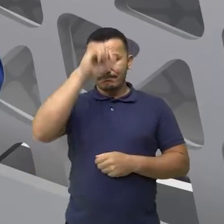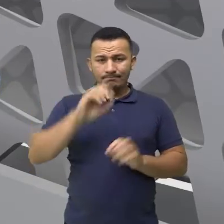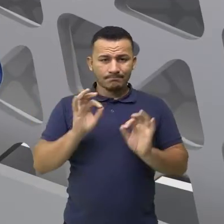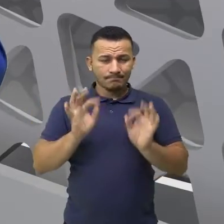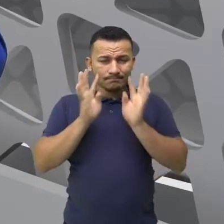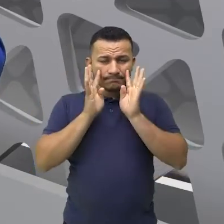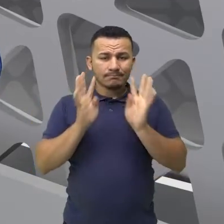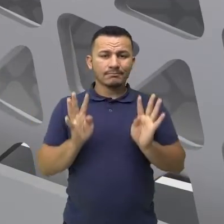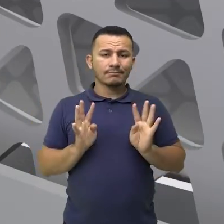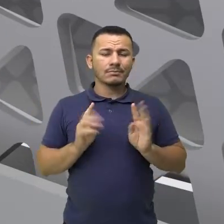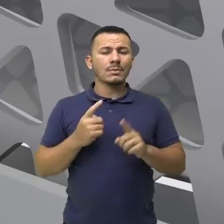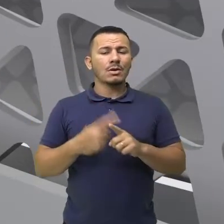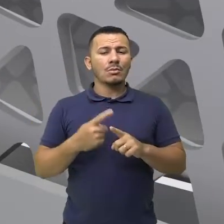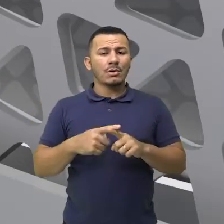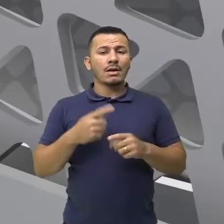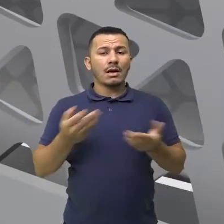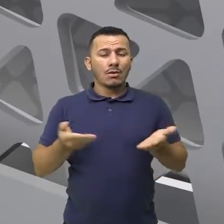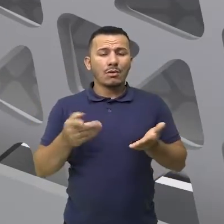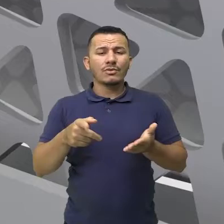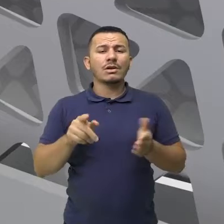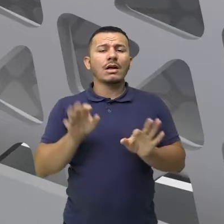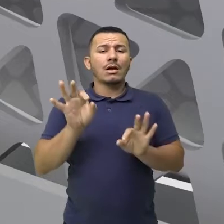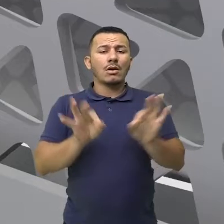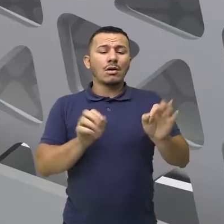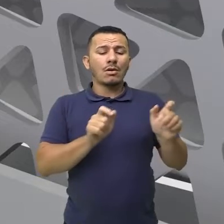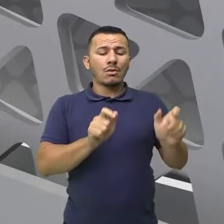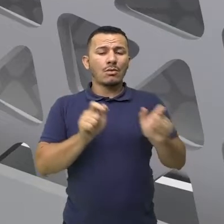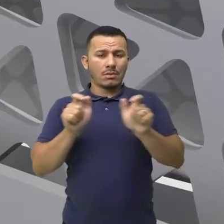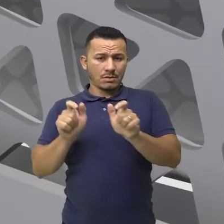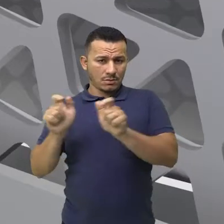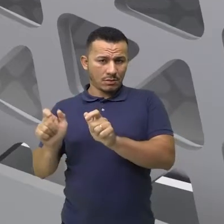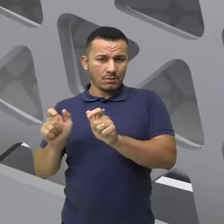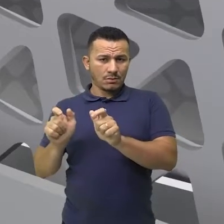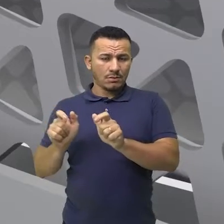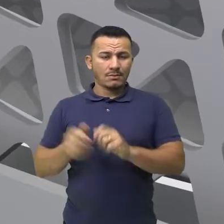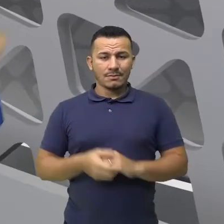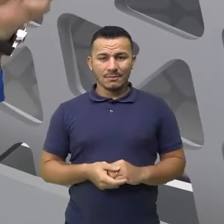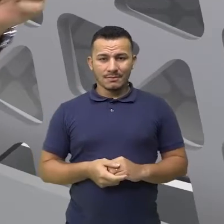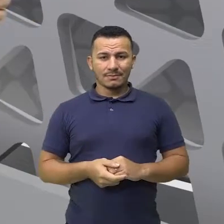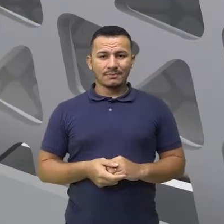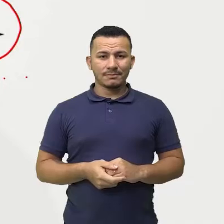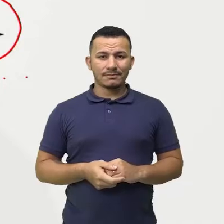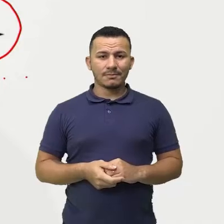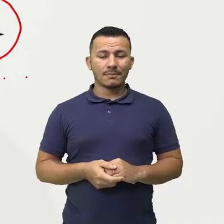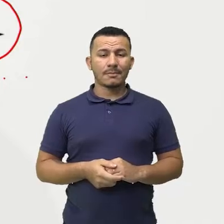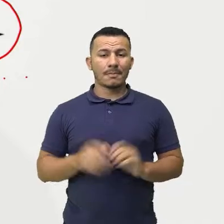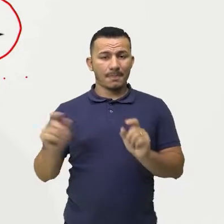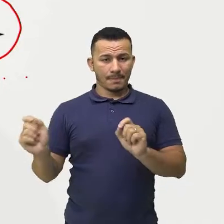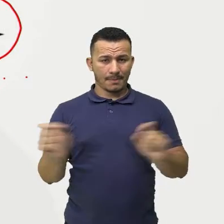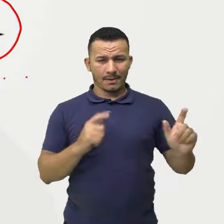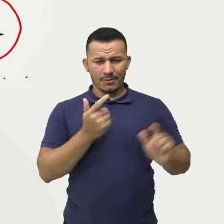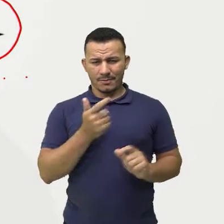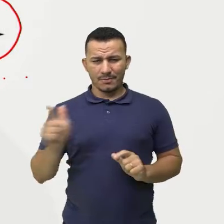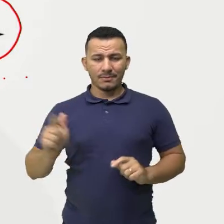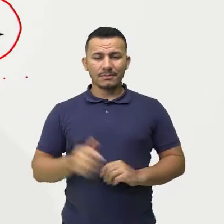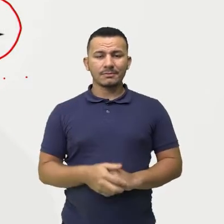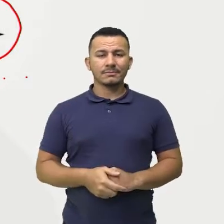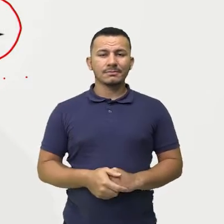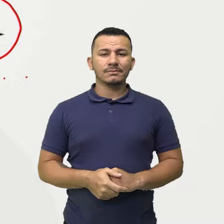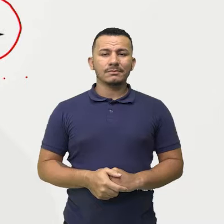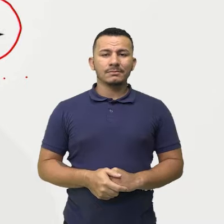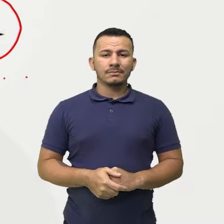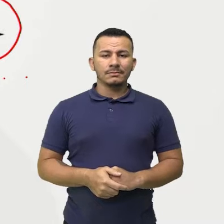atento. Por quê? Porque você está se posicionando, ok? Então, vamos prosseguir com as